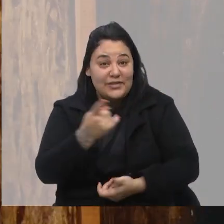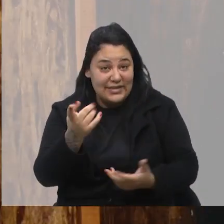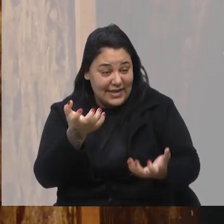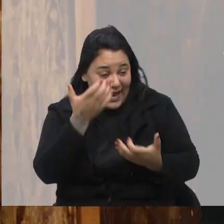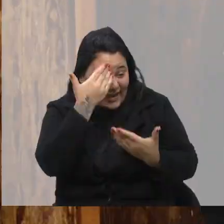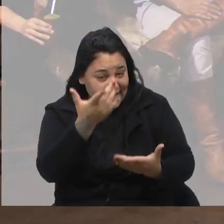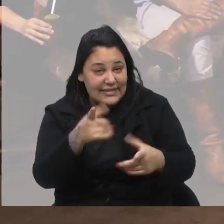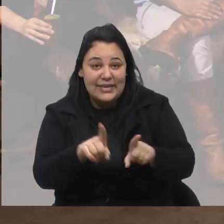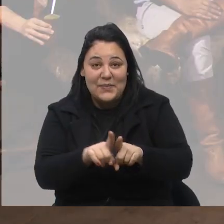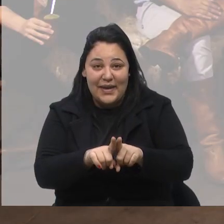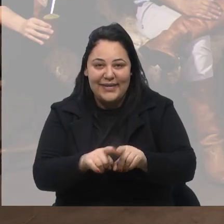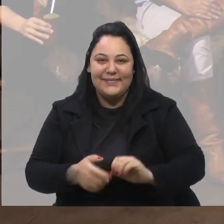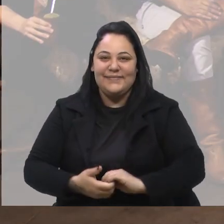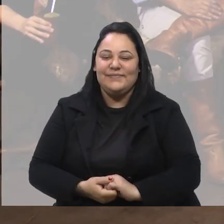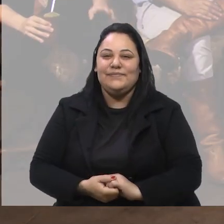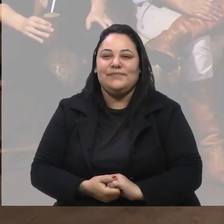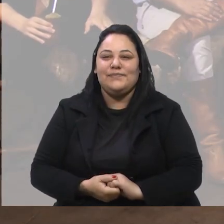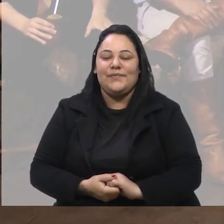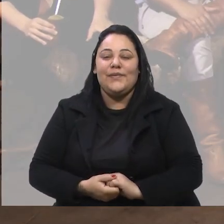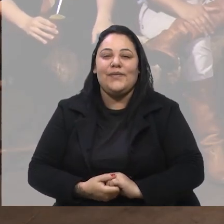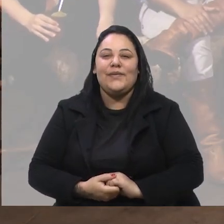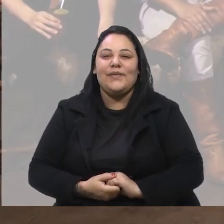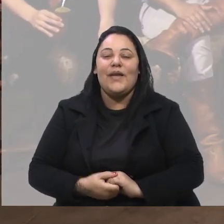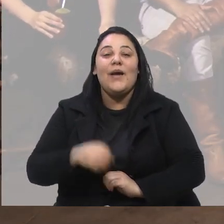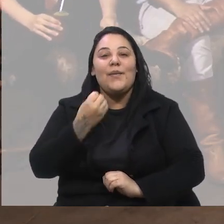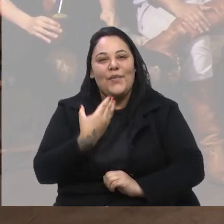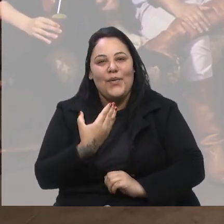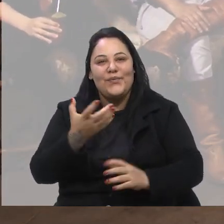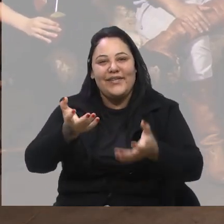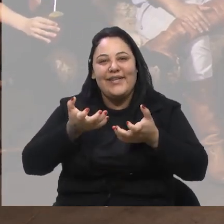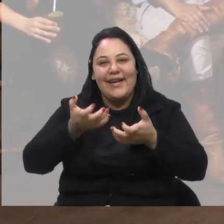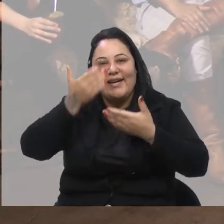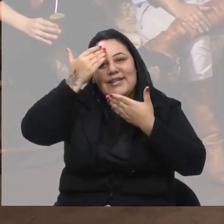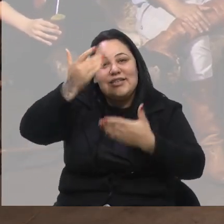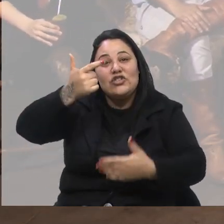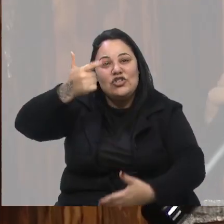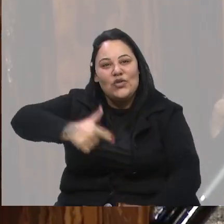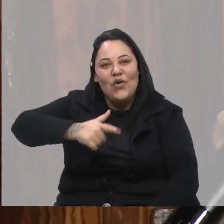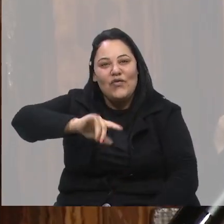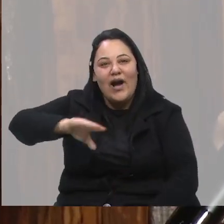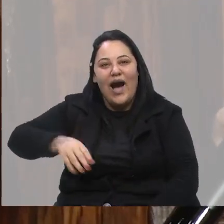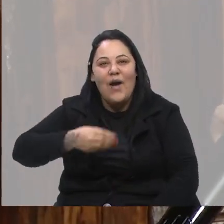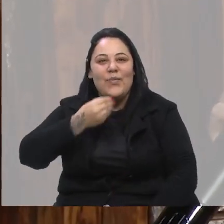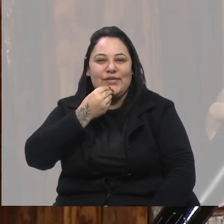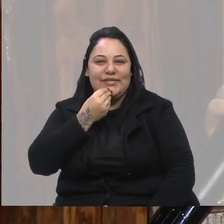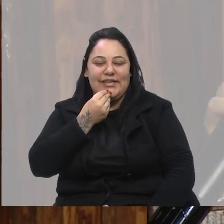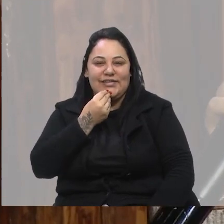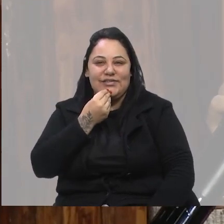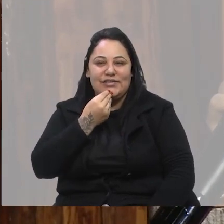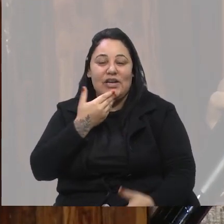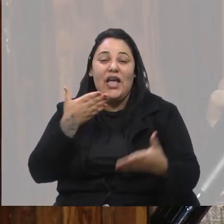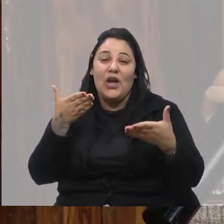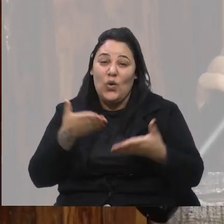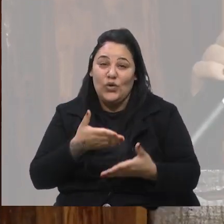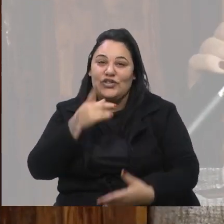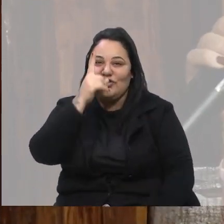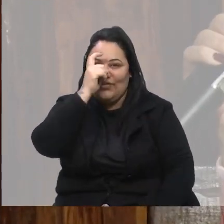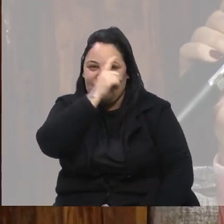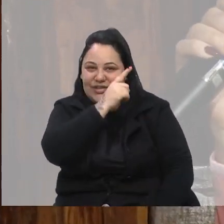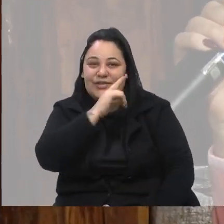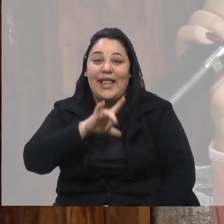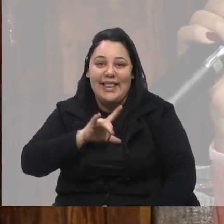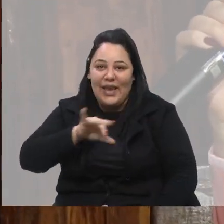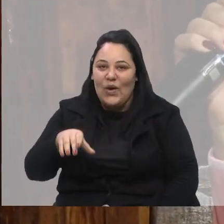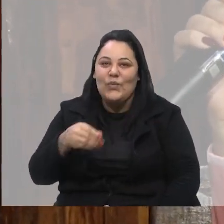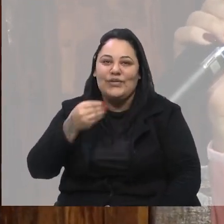agradecimento também? Bom, quero agradecer de novo pela oportunidade. Hoje em dia é bem difícil a gente ter